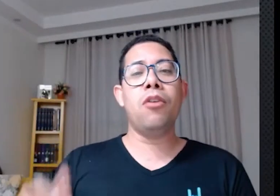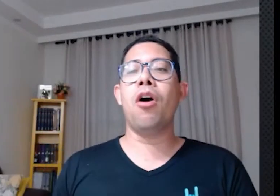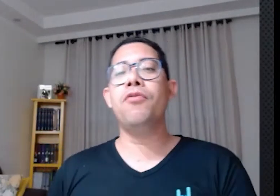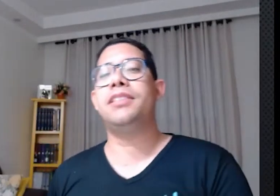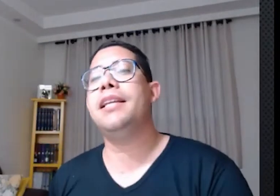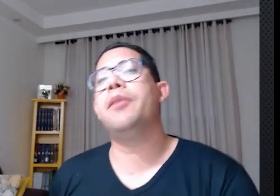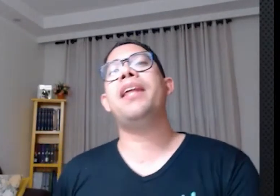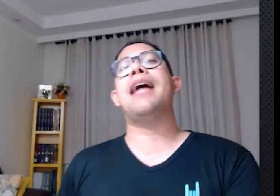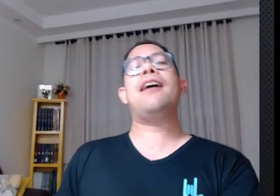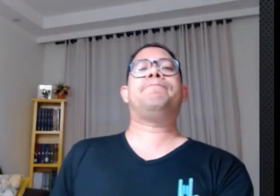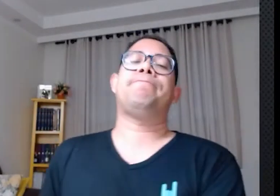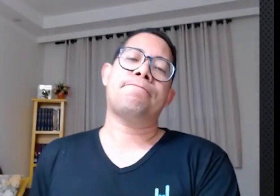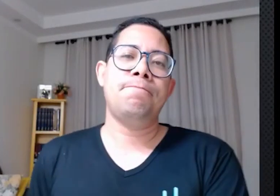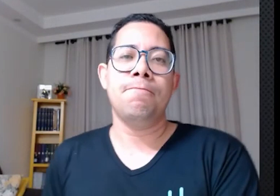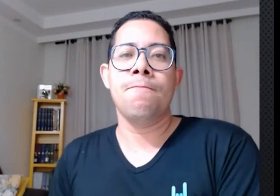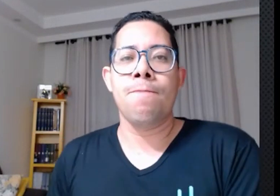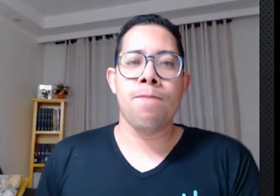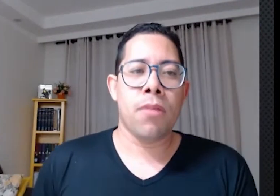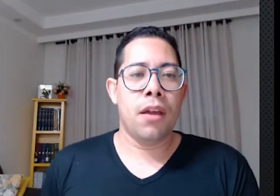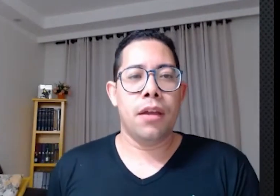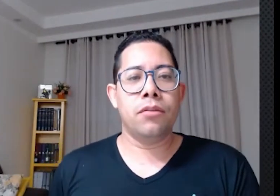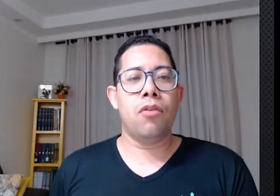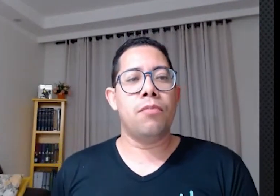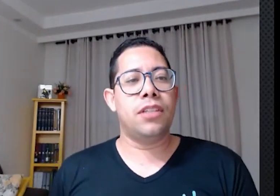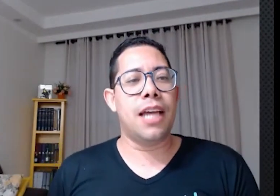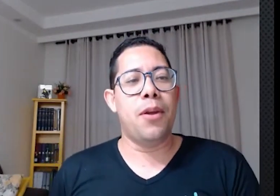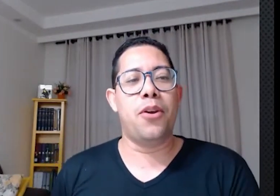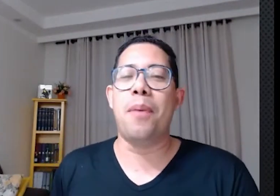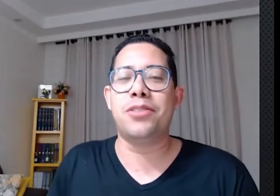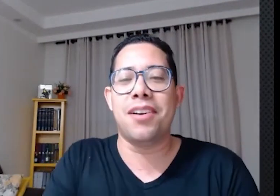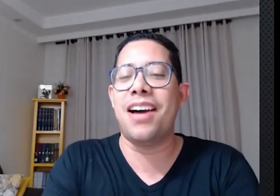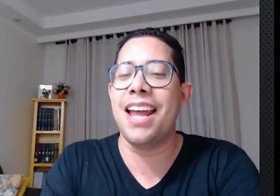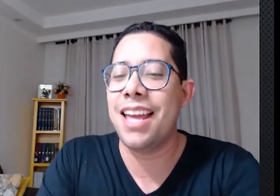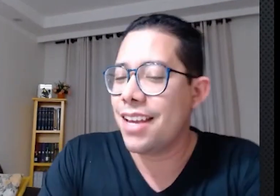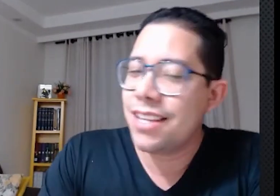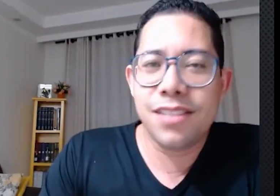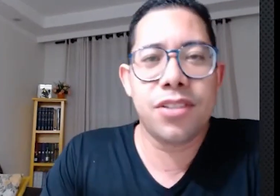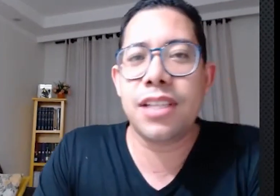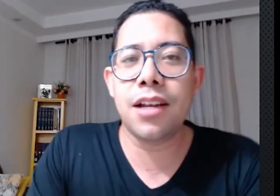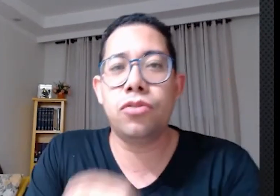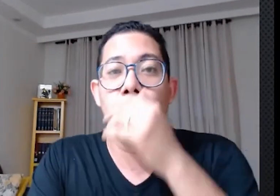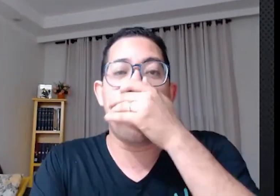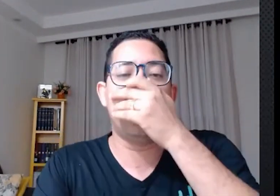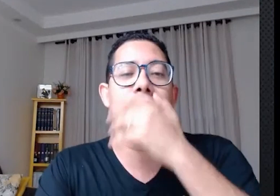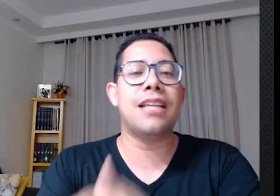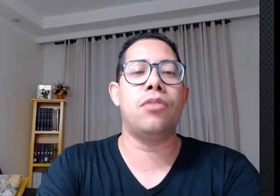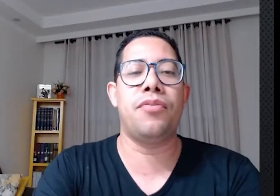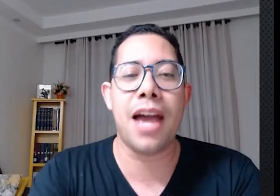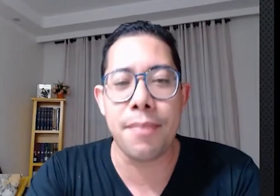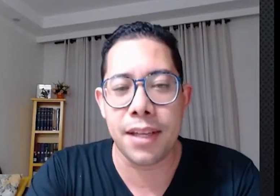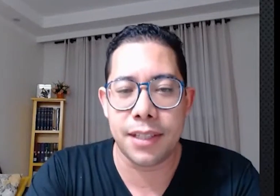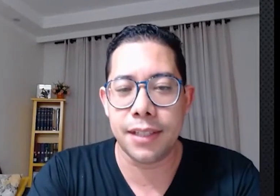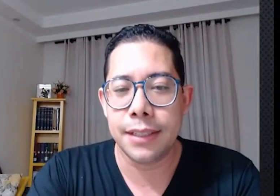Não tem como você interpretar e não tem como você saber o que o pastor vai falar se você não souber utilizar a